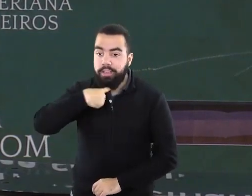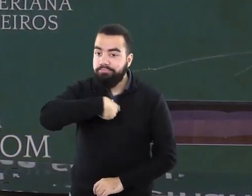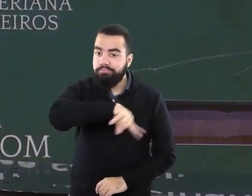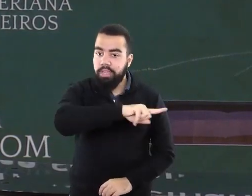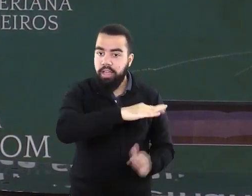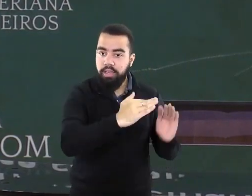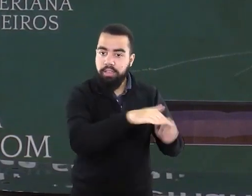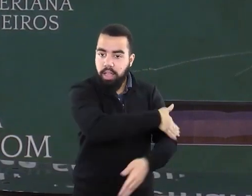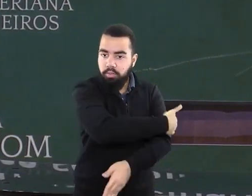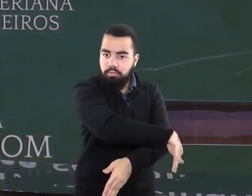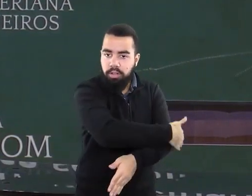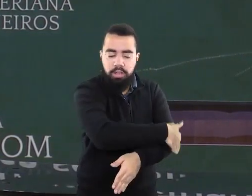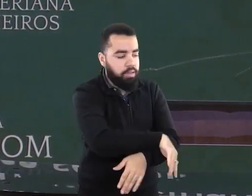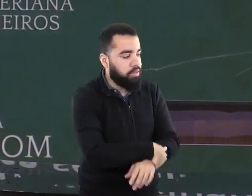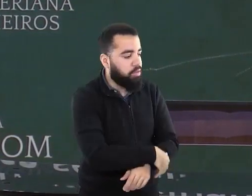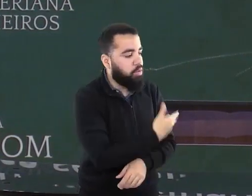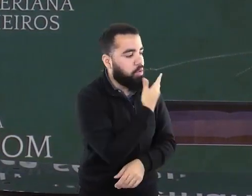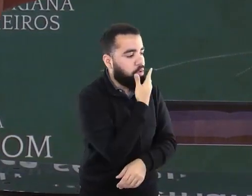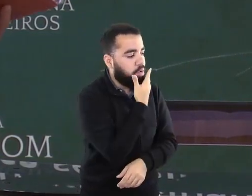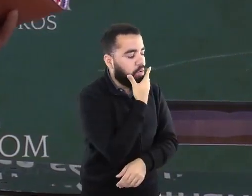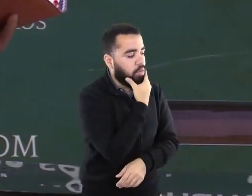Essa mulher vai ficar vulnerável.